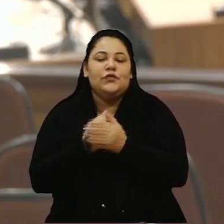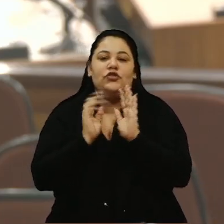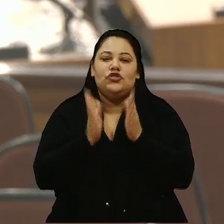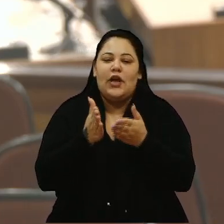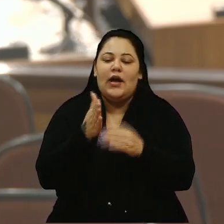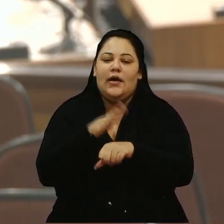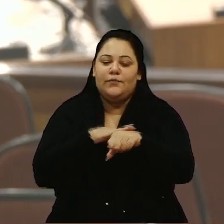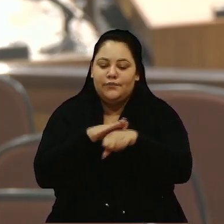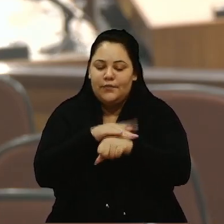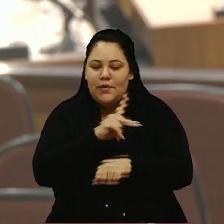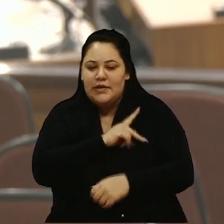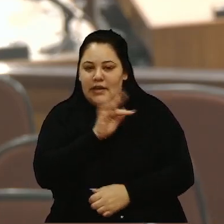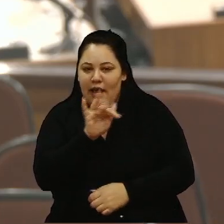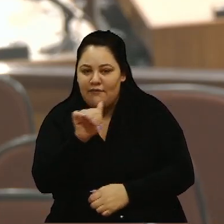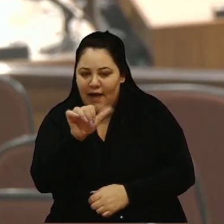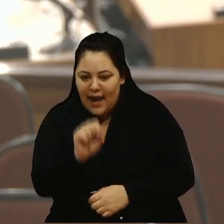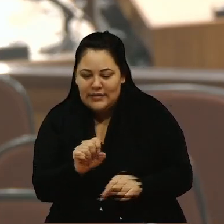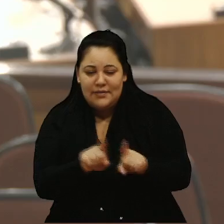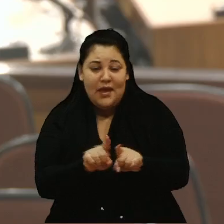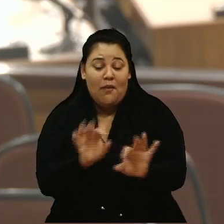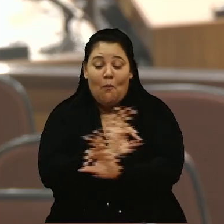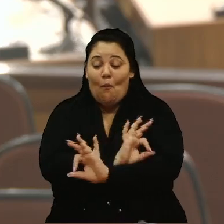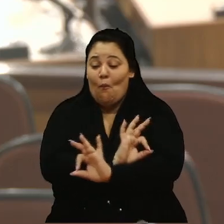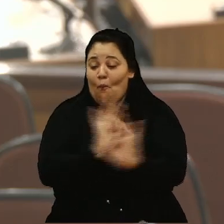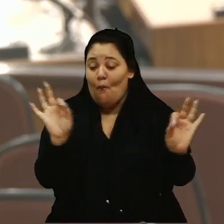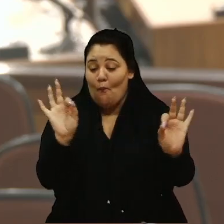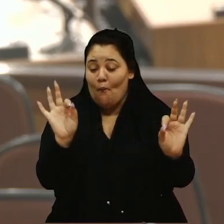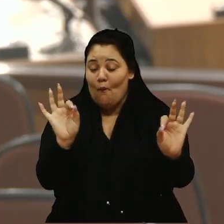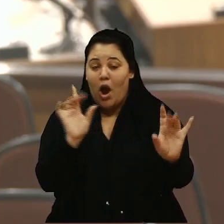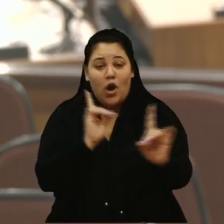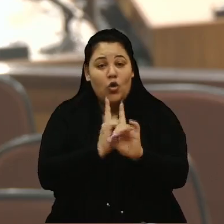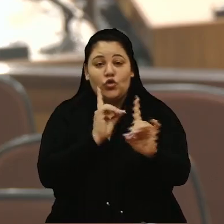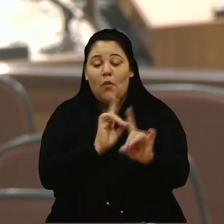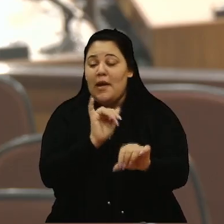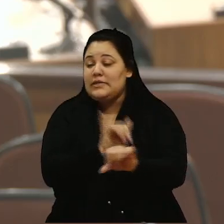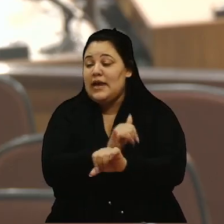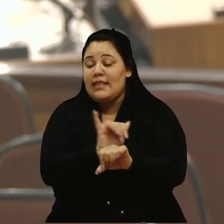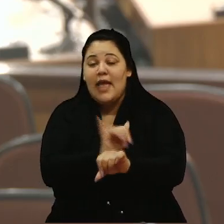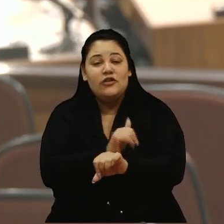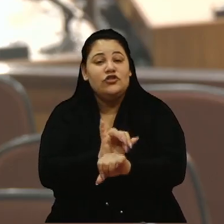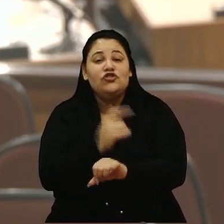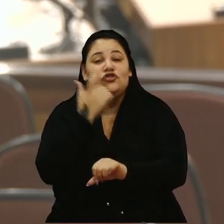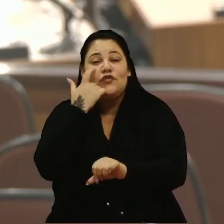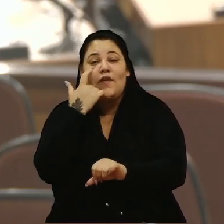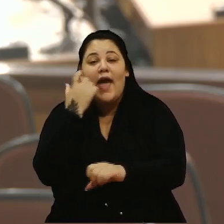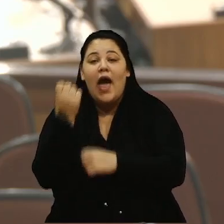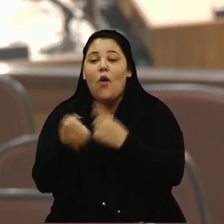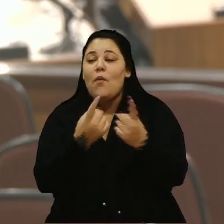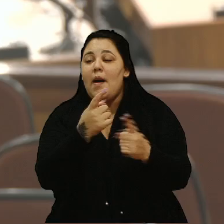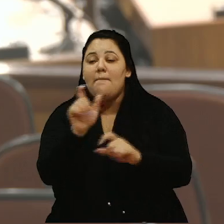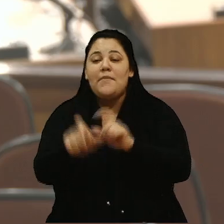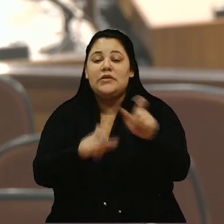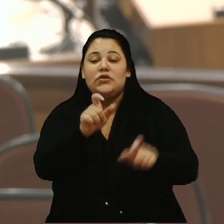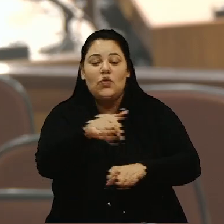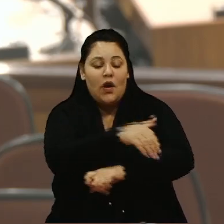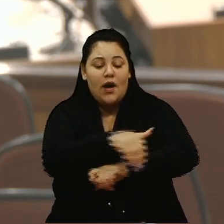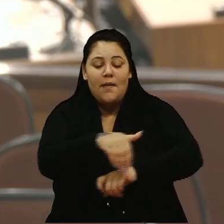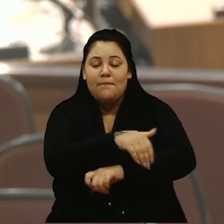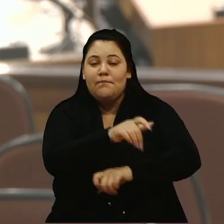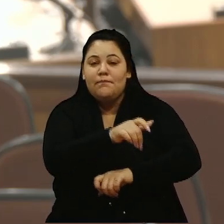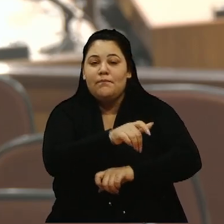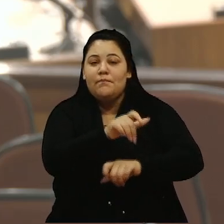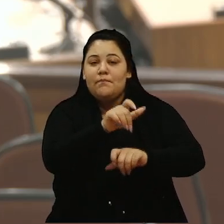da FAS, e ninguém achou uma possibilidade de que essas pessoas que estão na rua possam estudar